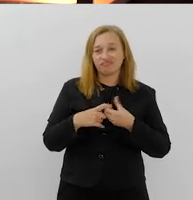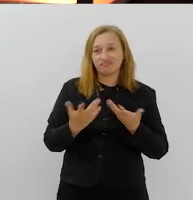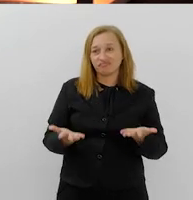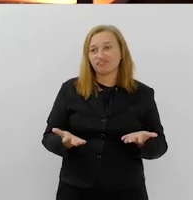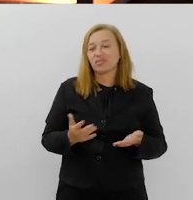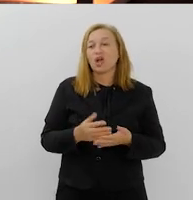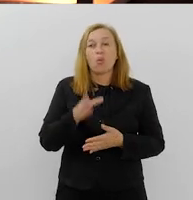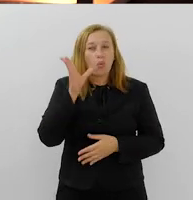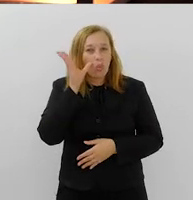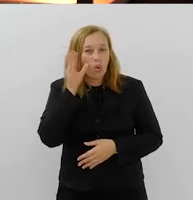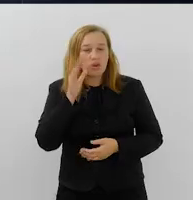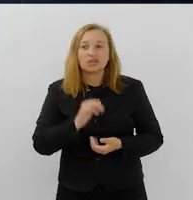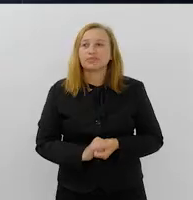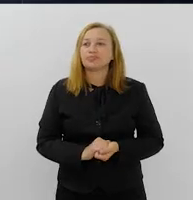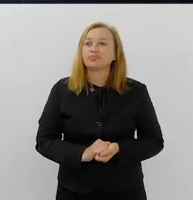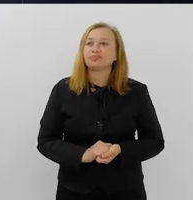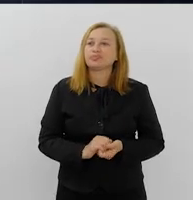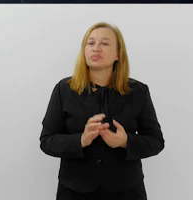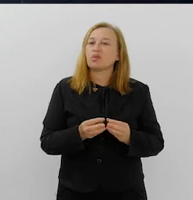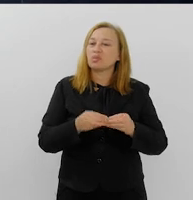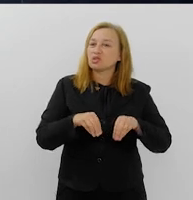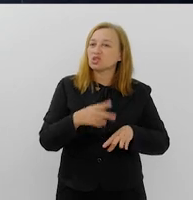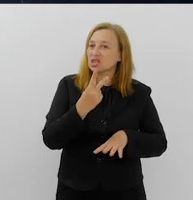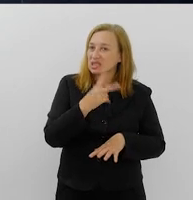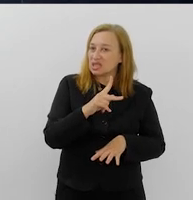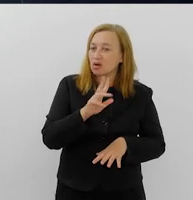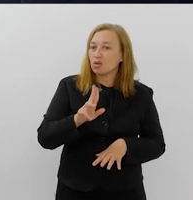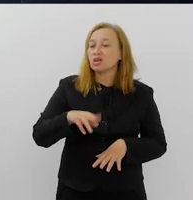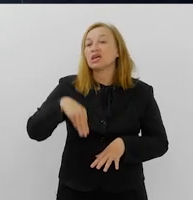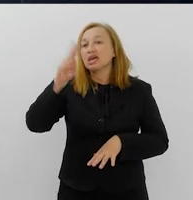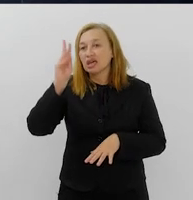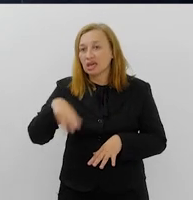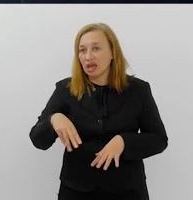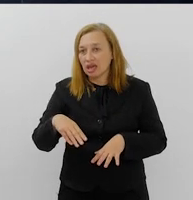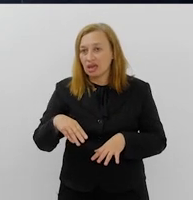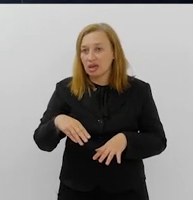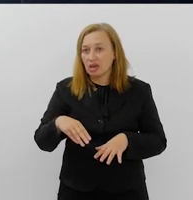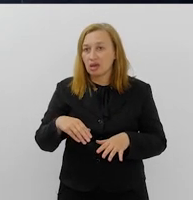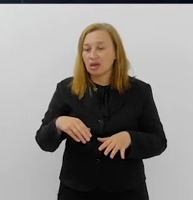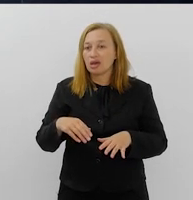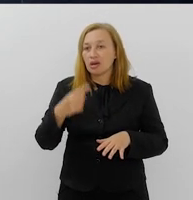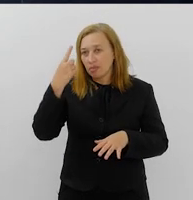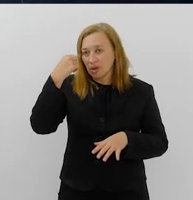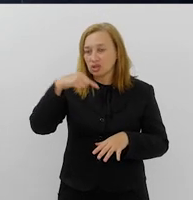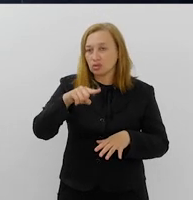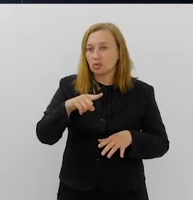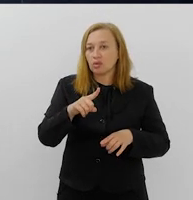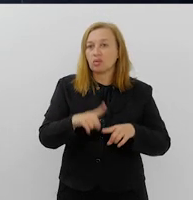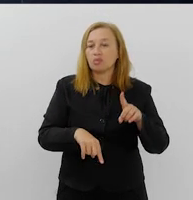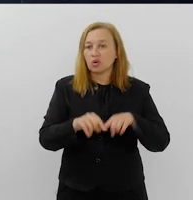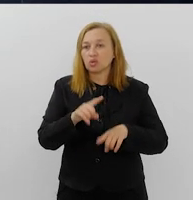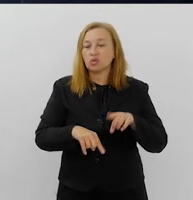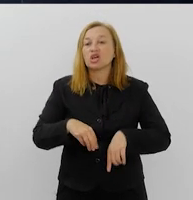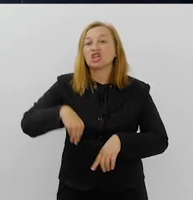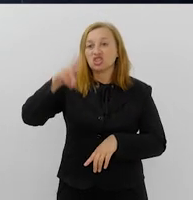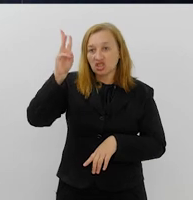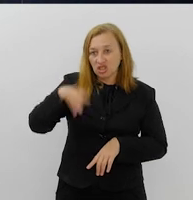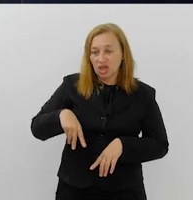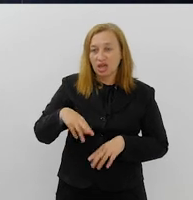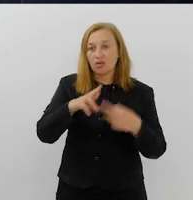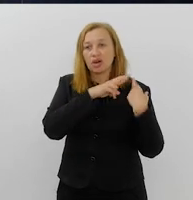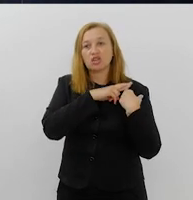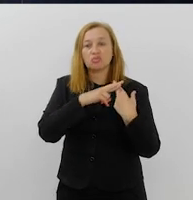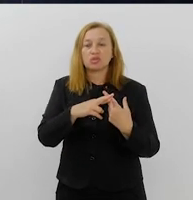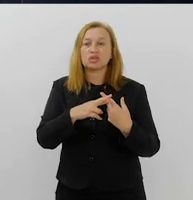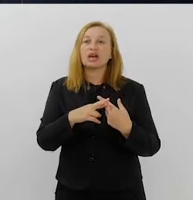dali. Na curiosidade, prejuízo é seu ou de quem enviou a carga? De quem enviou a carga,